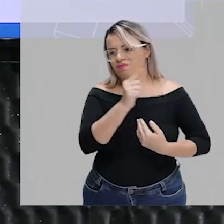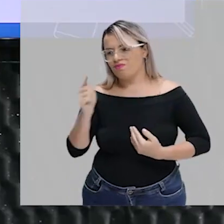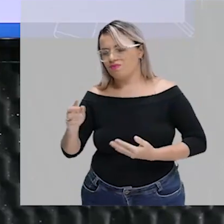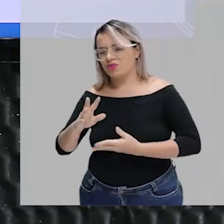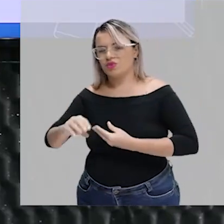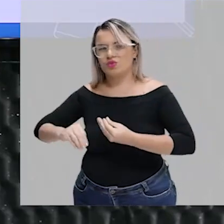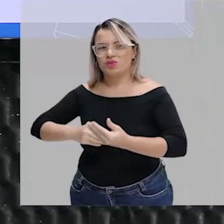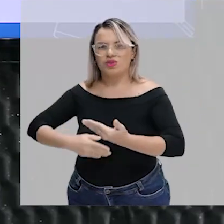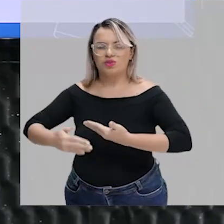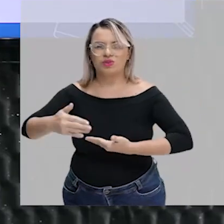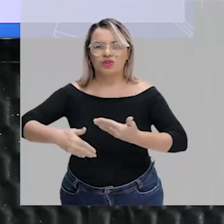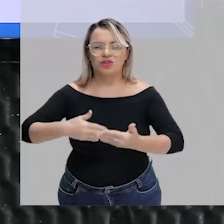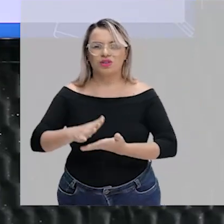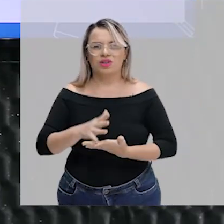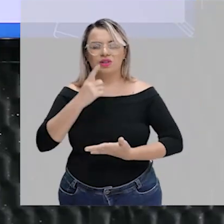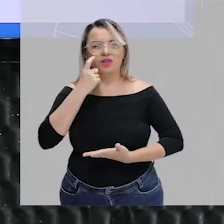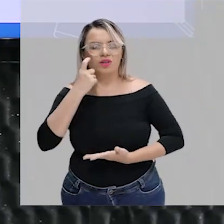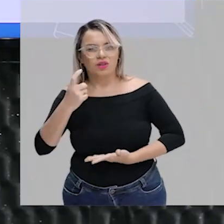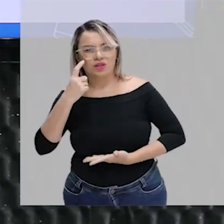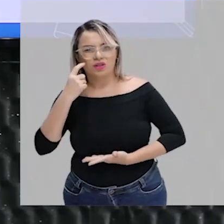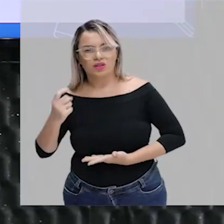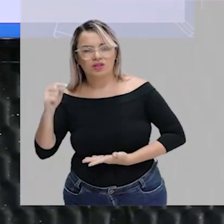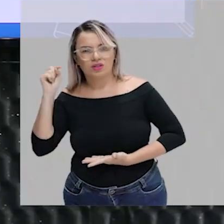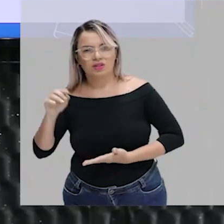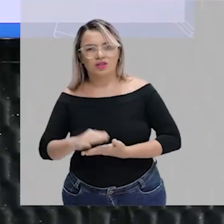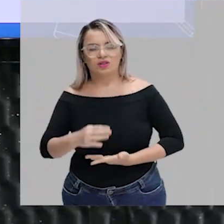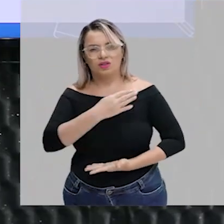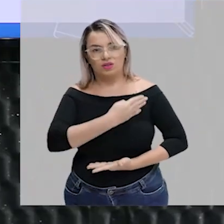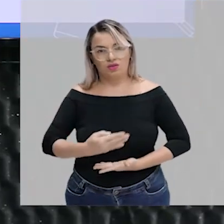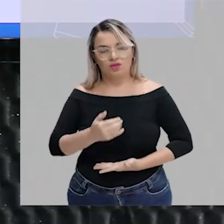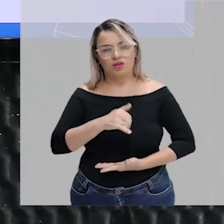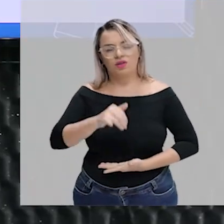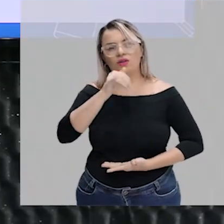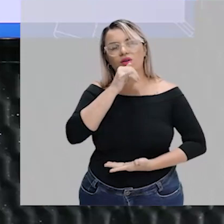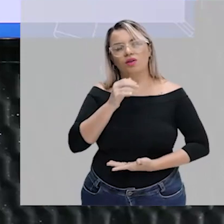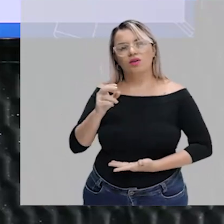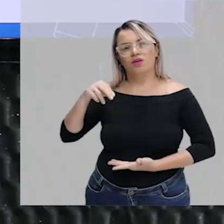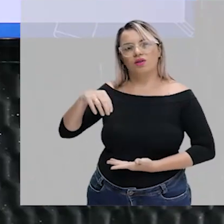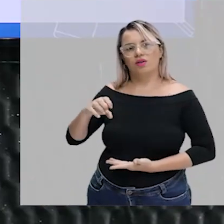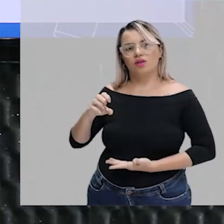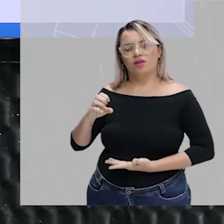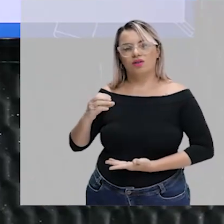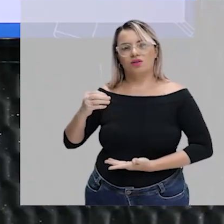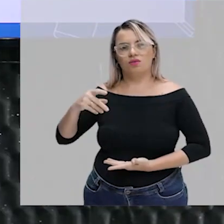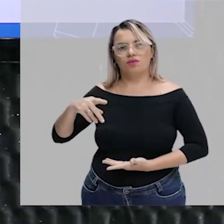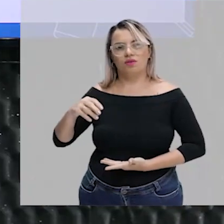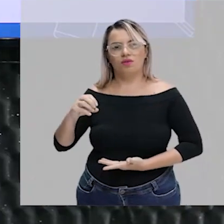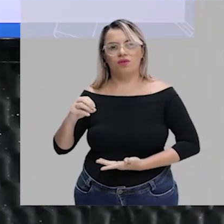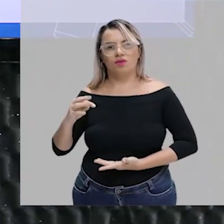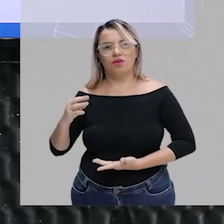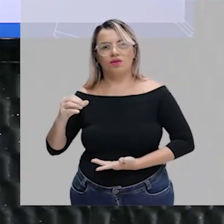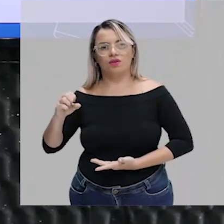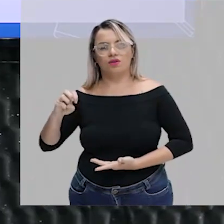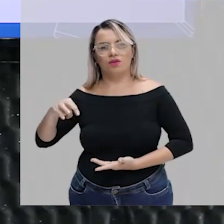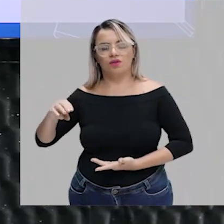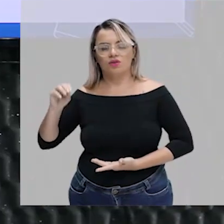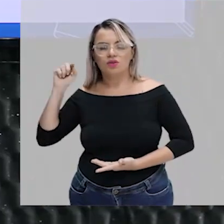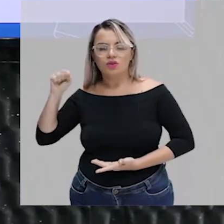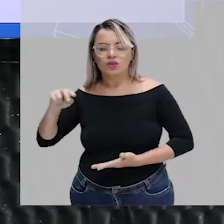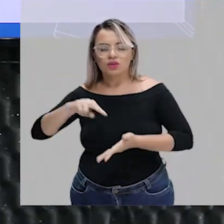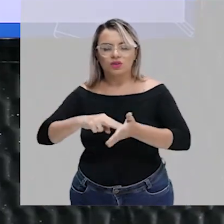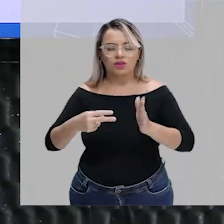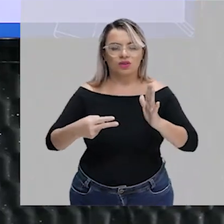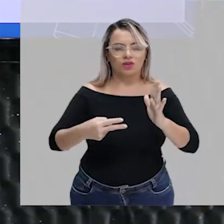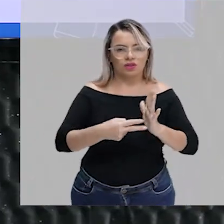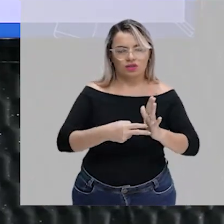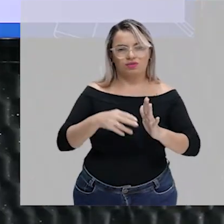público, certo? O nepotismo, por exemplo, como prática no Brasil, se dá por conta disso. O que é nepotismo, professor? Eu